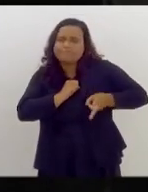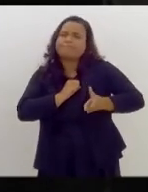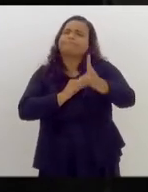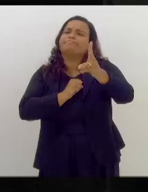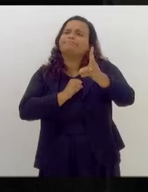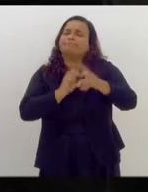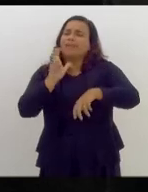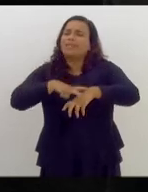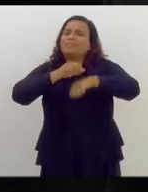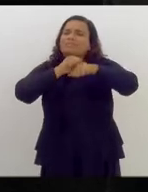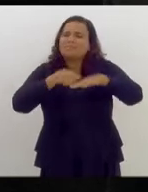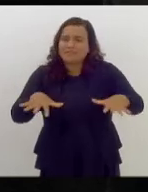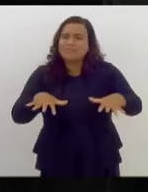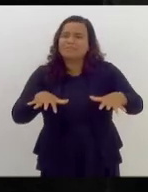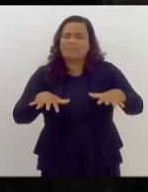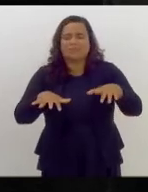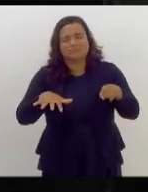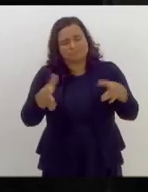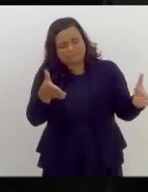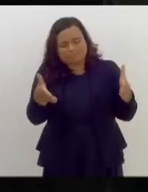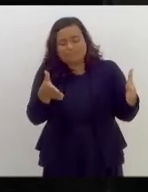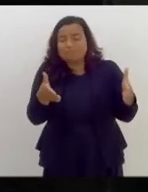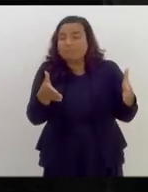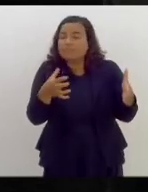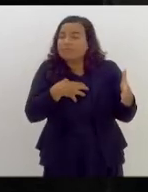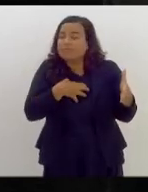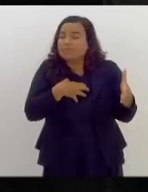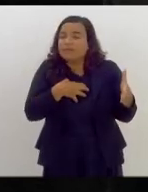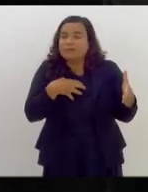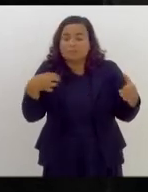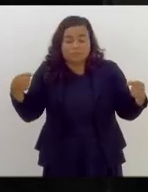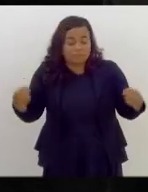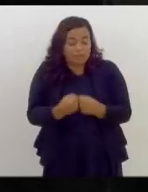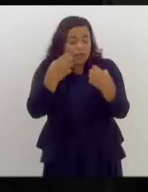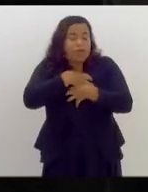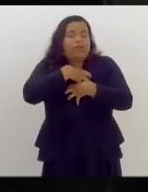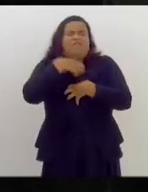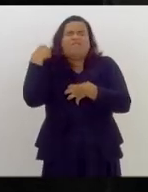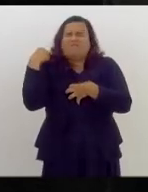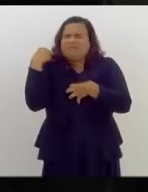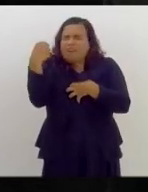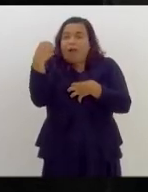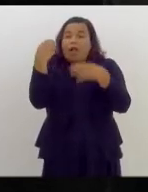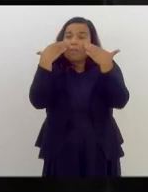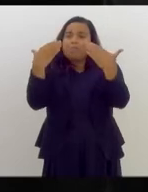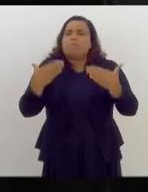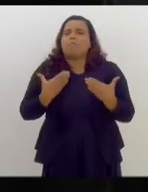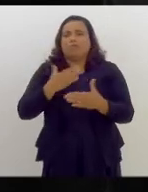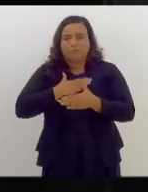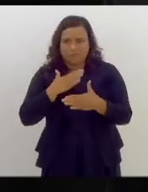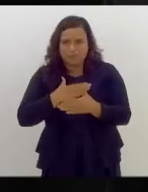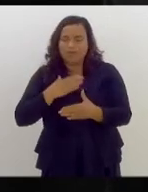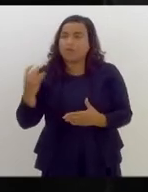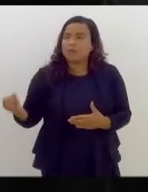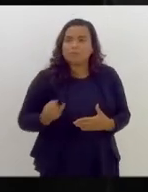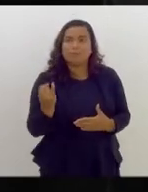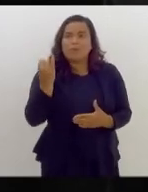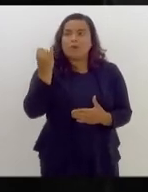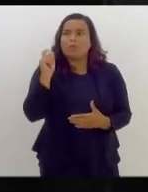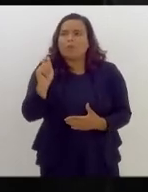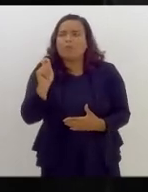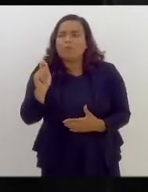Com a pandemia que me impactou muito, me mostrou isso, o quão importante